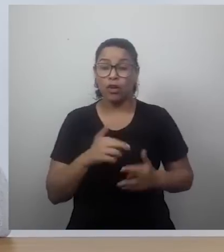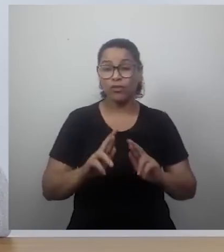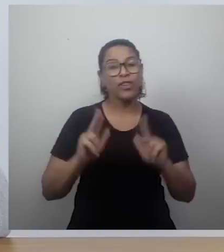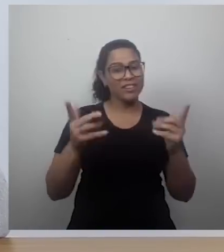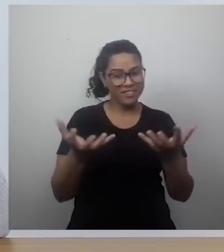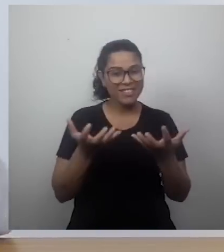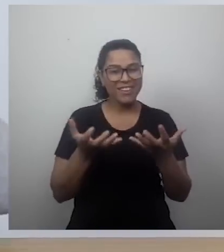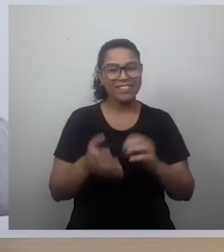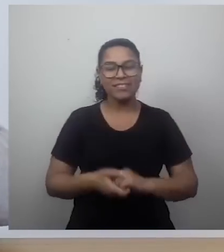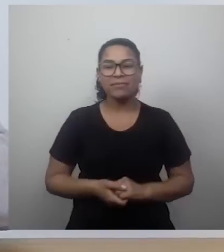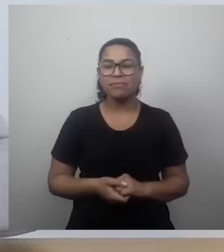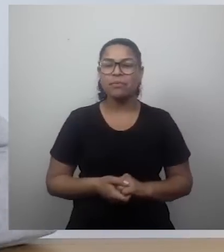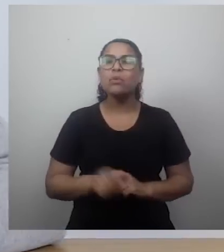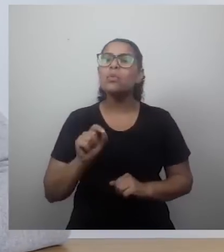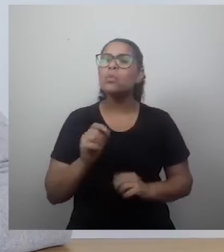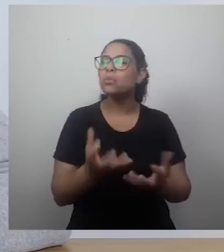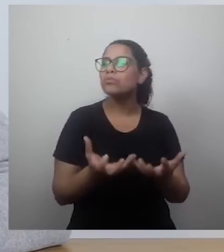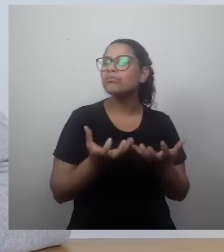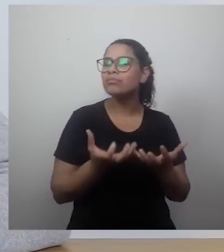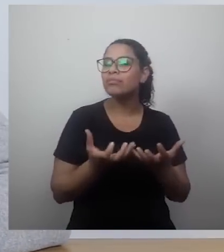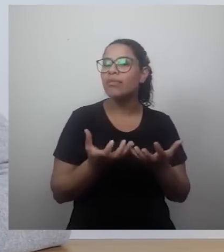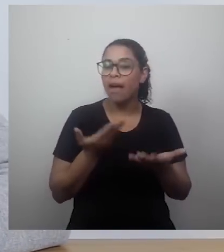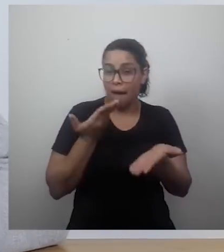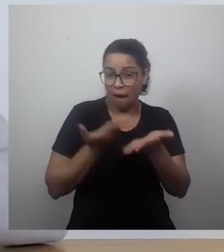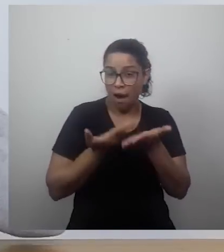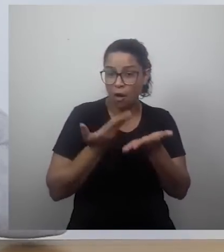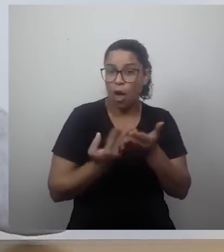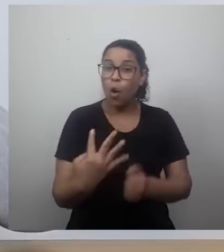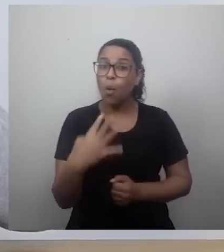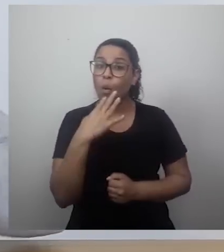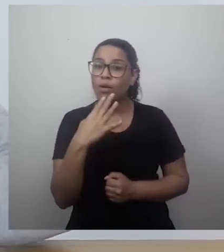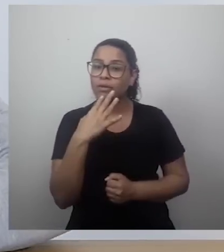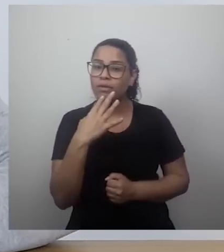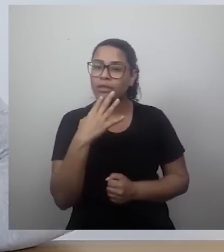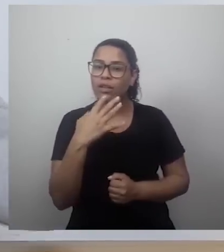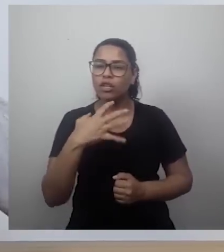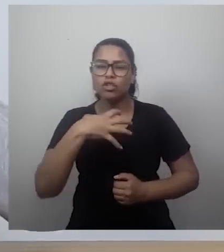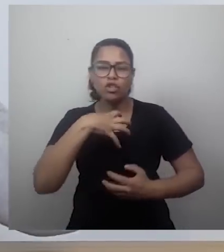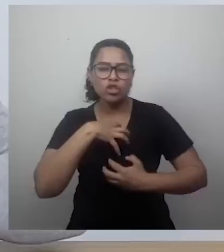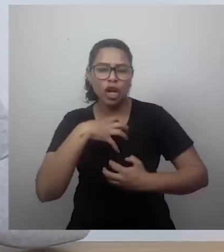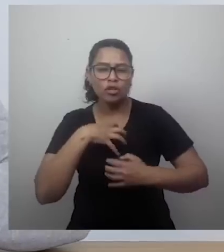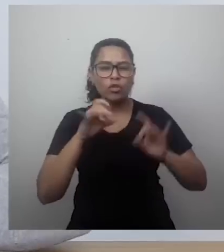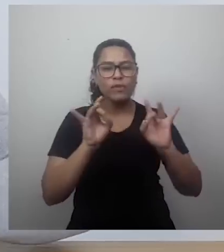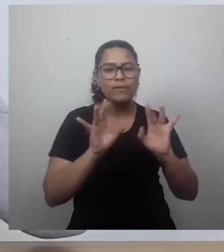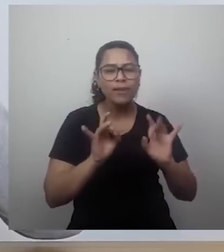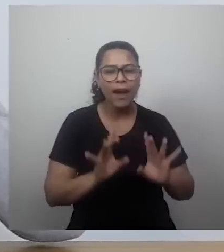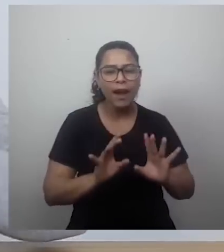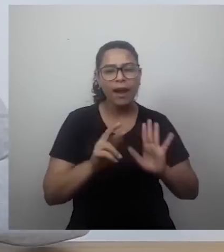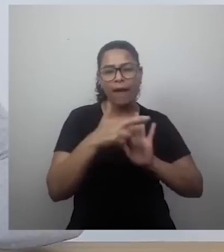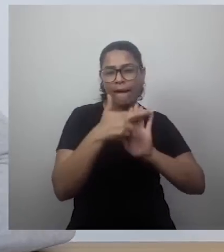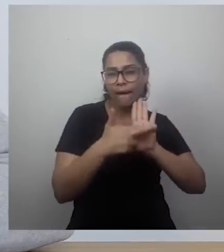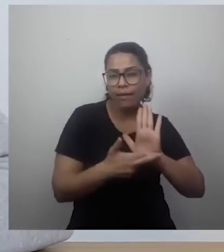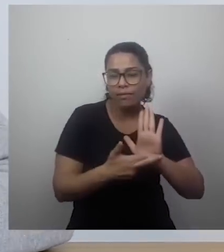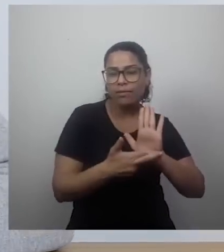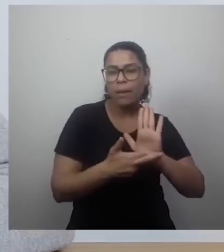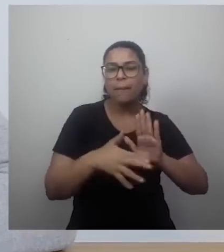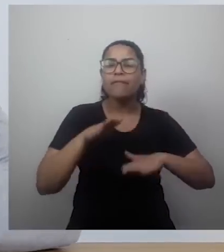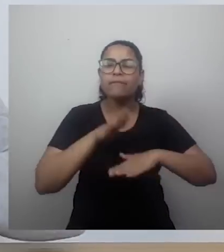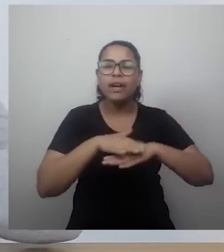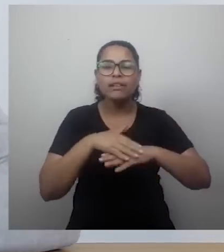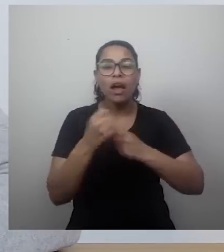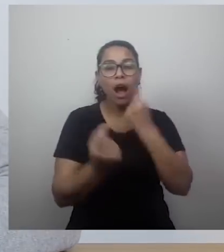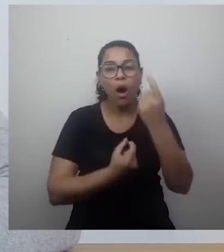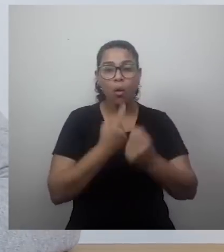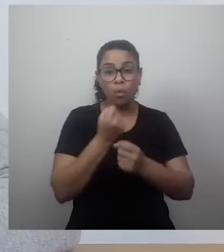certo? O que queremos em nossos encontros é conhecer os gestos, as técnicas, as regras para a prática